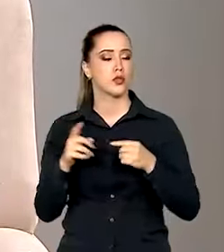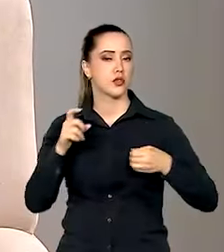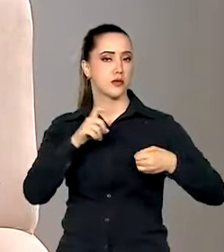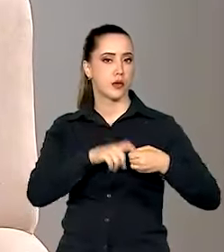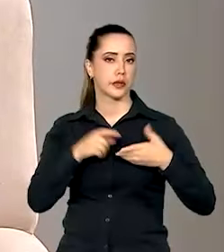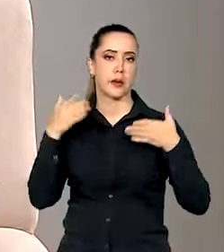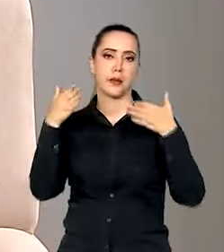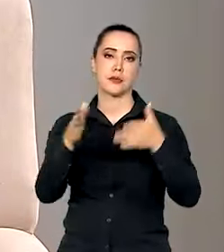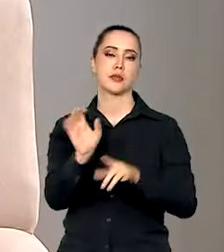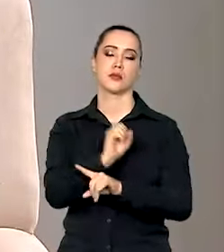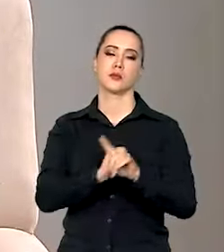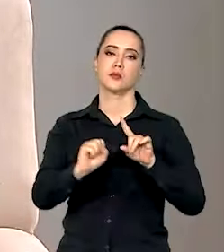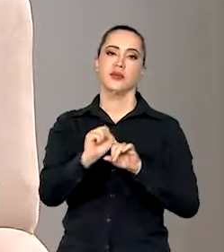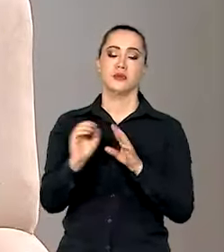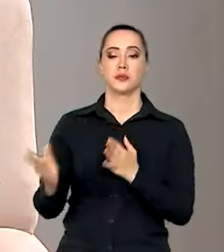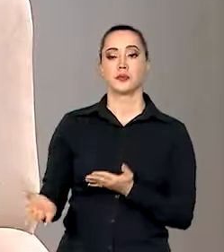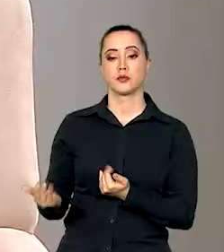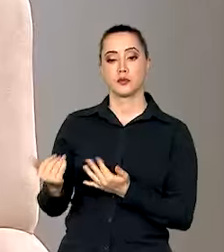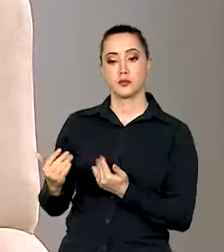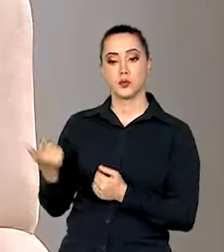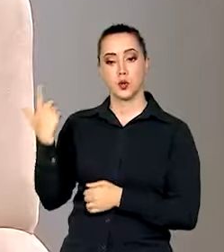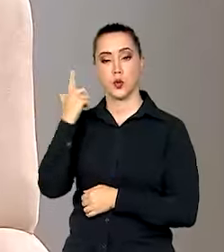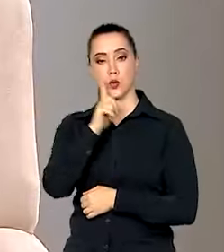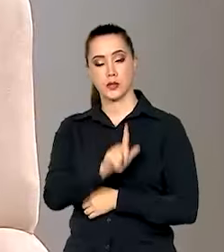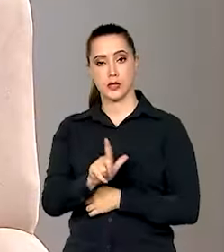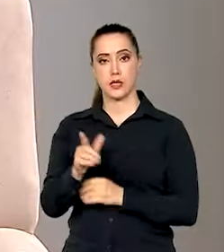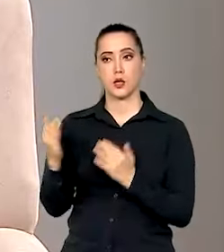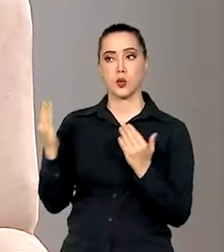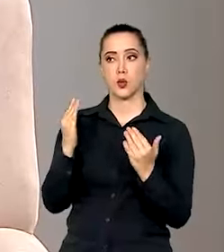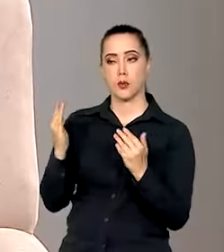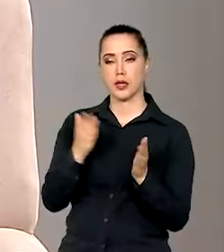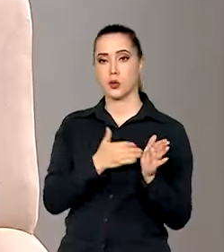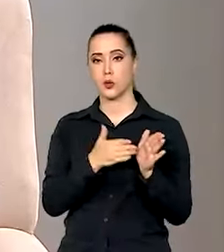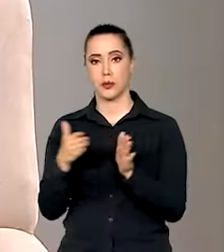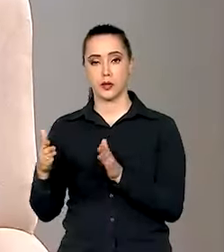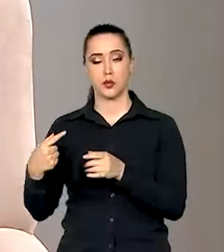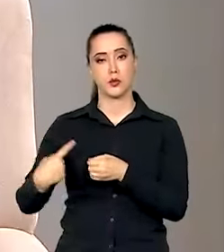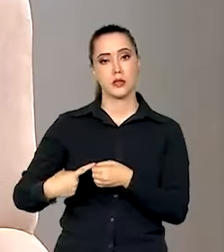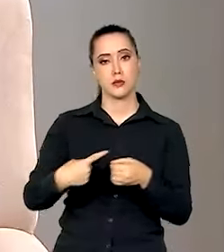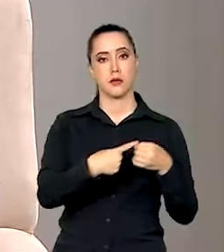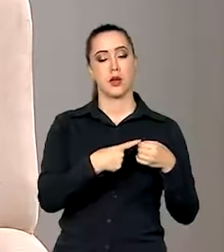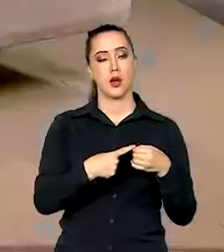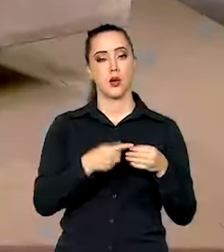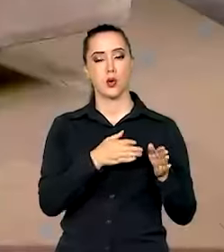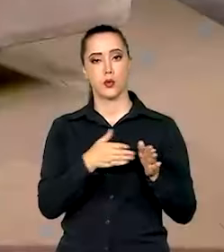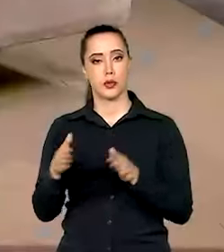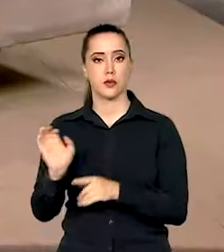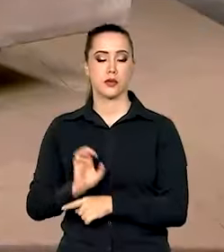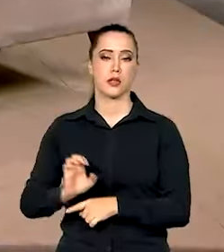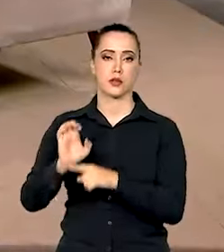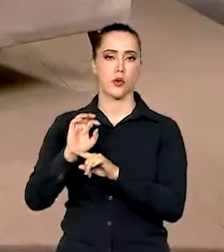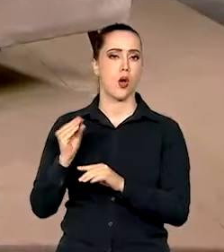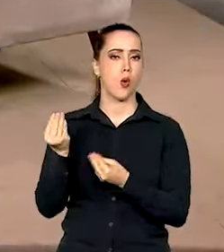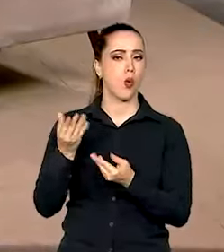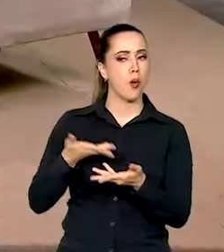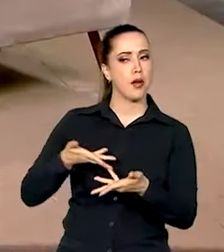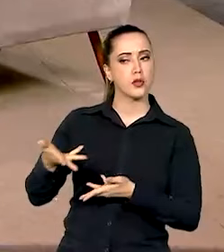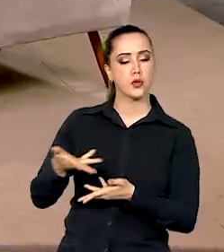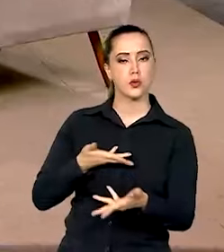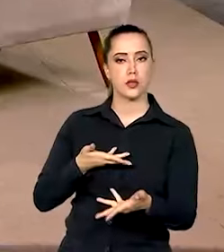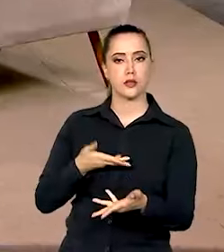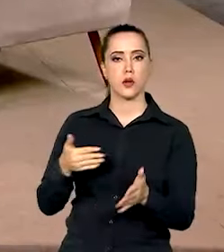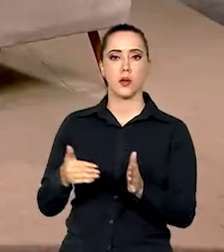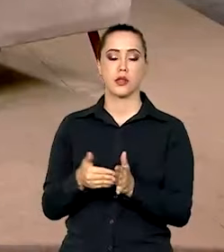social dos jovens foi alcançado nas etapas municipal, estadual? Ou seja, como é que foi aí a articulação até